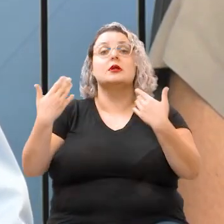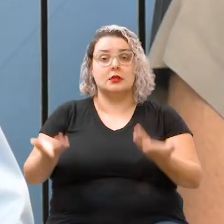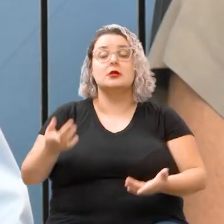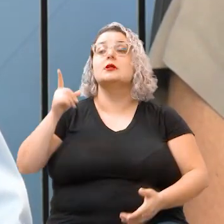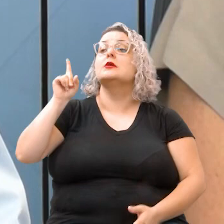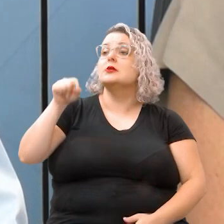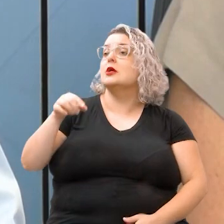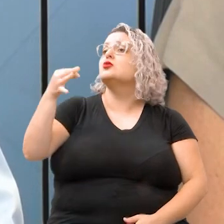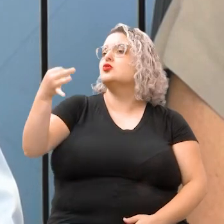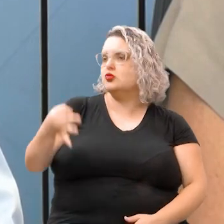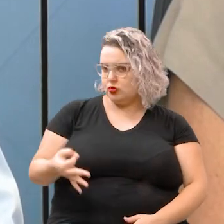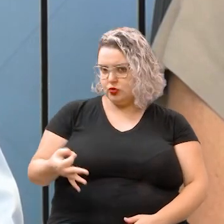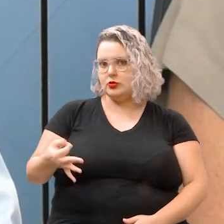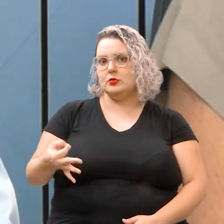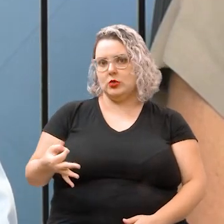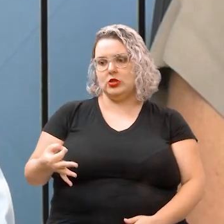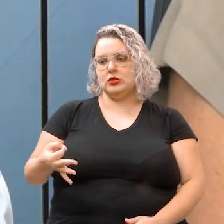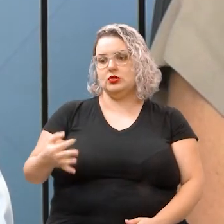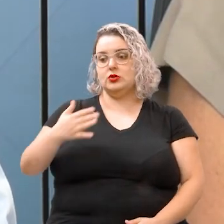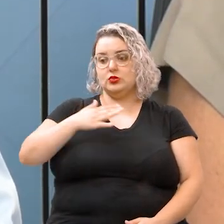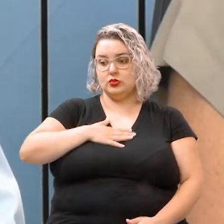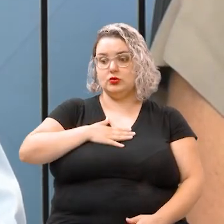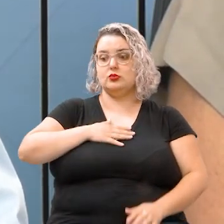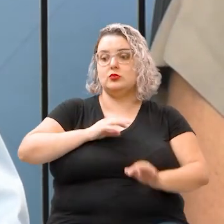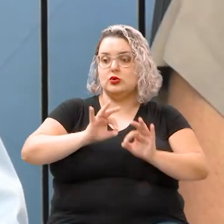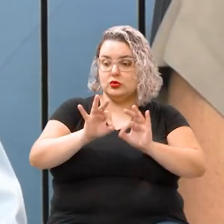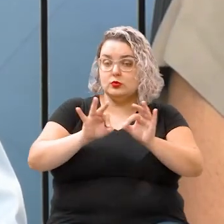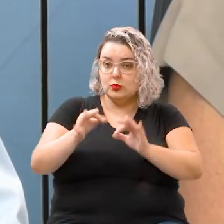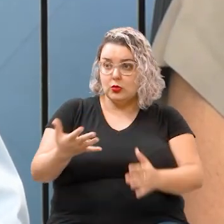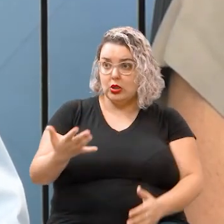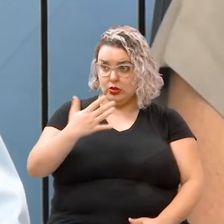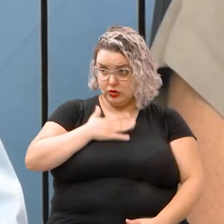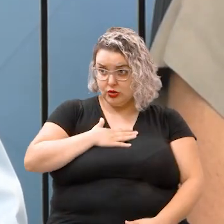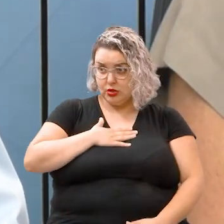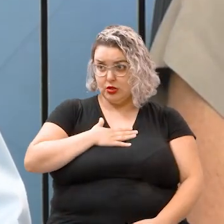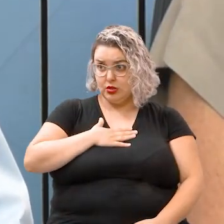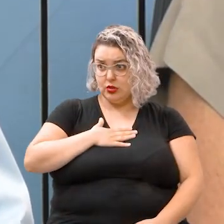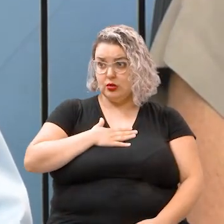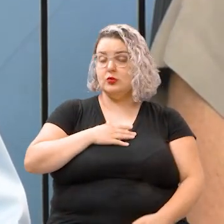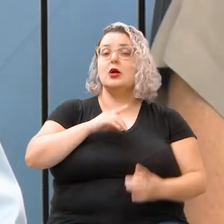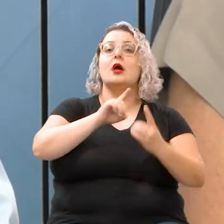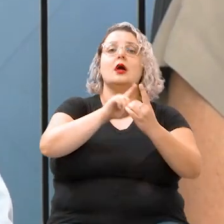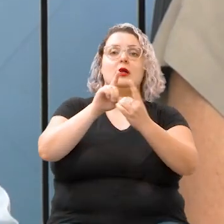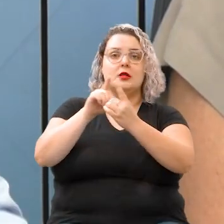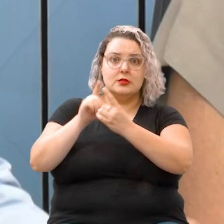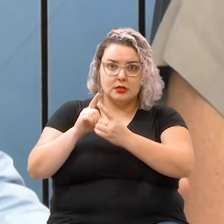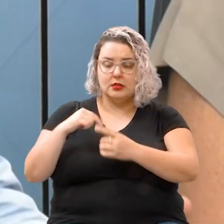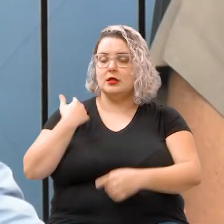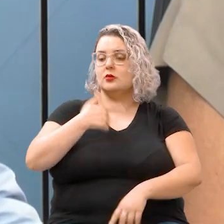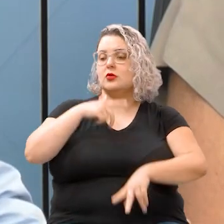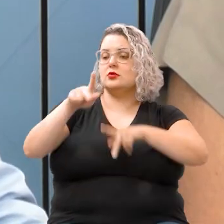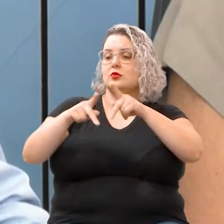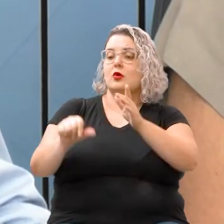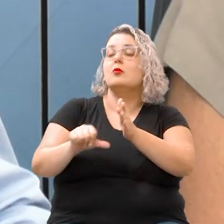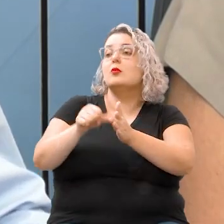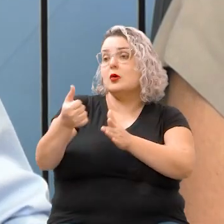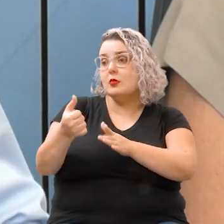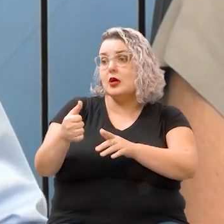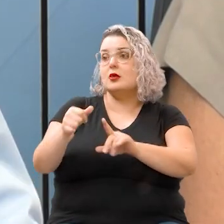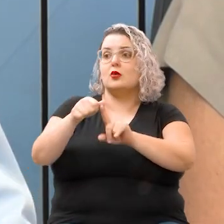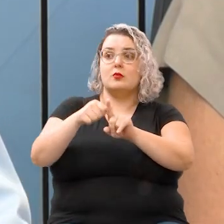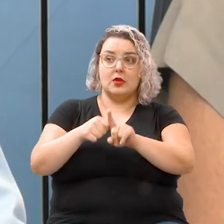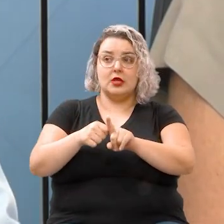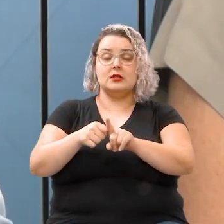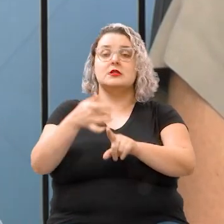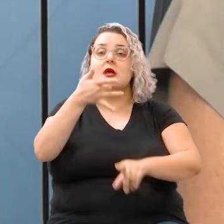isso justamente que os 2 projetos meus, ele vem contemplar a nossa população. Primeiro mês de prevenção